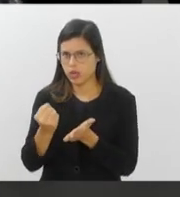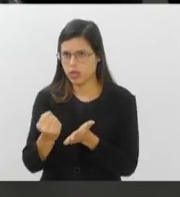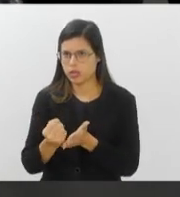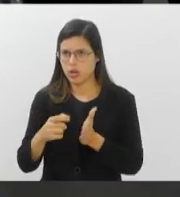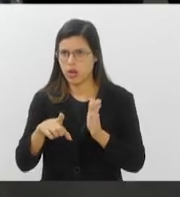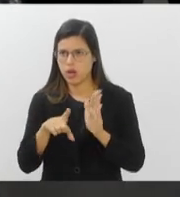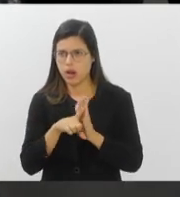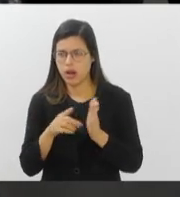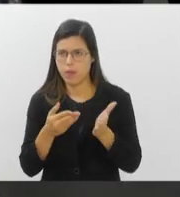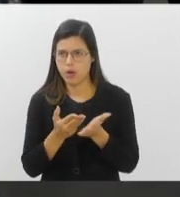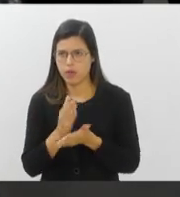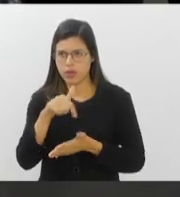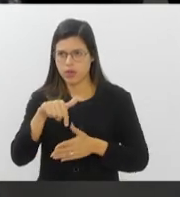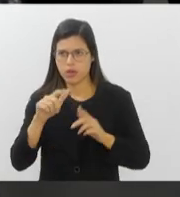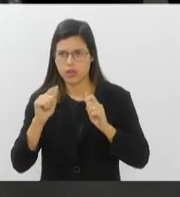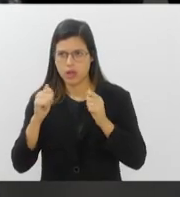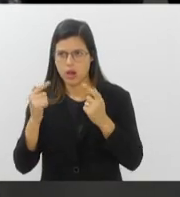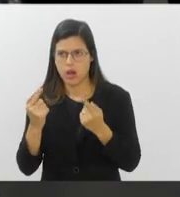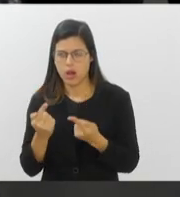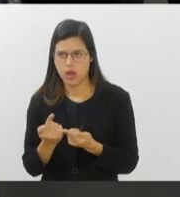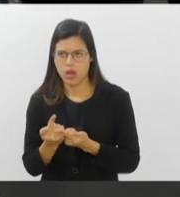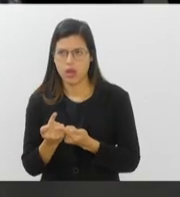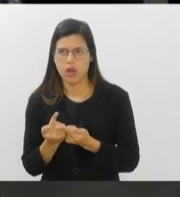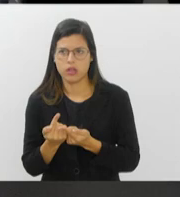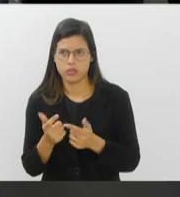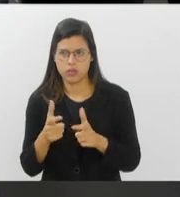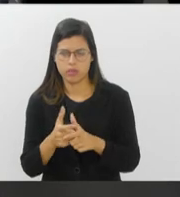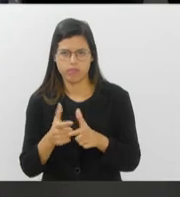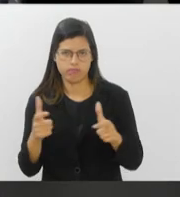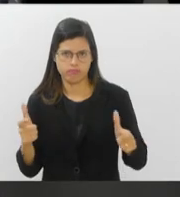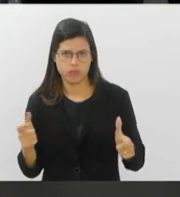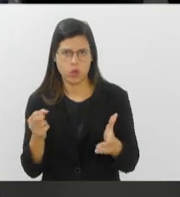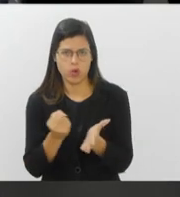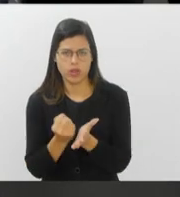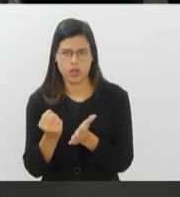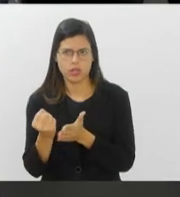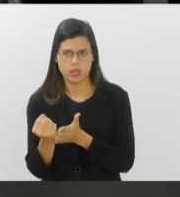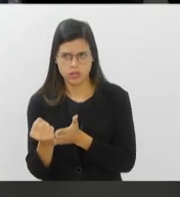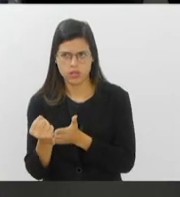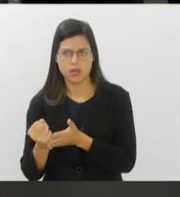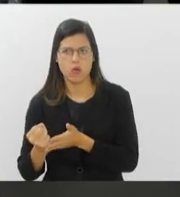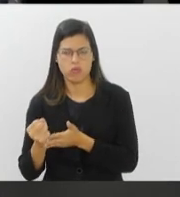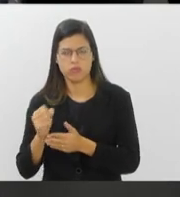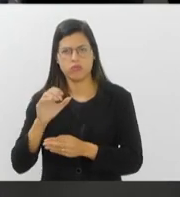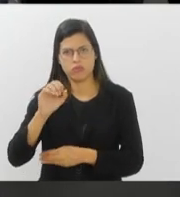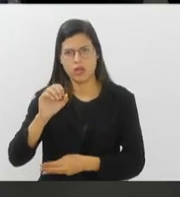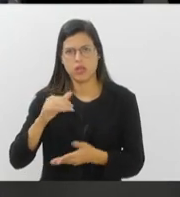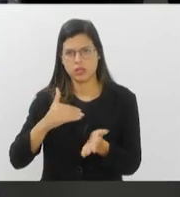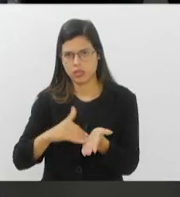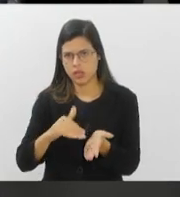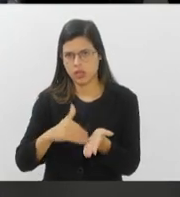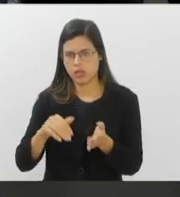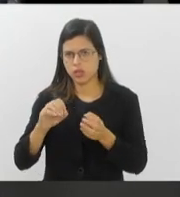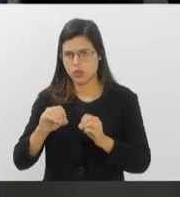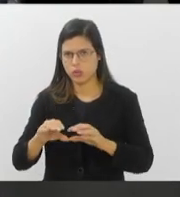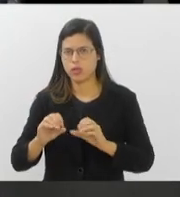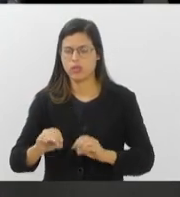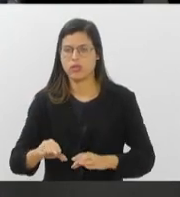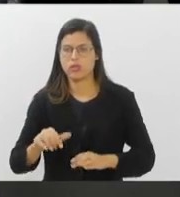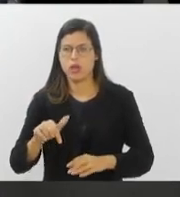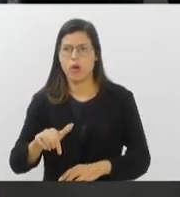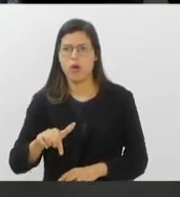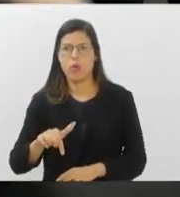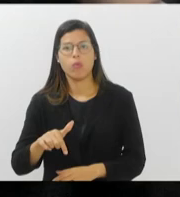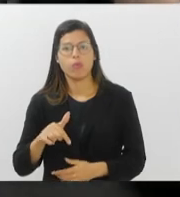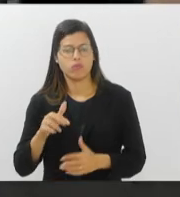que foi aprovada aqui na casa, que ampliou o escopo de contratações temporárias no âmbito da SEDUC. Eu espero que elas sejam